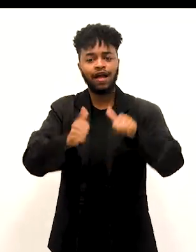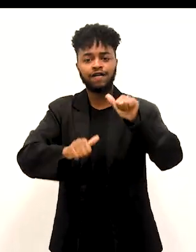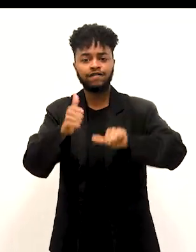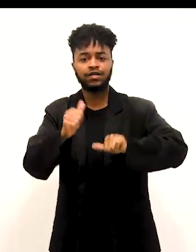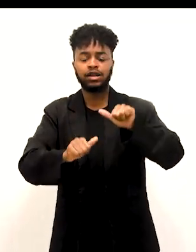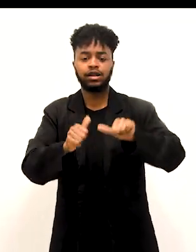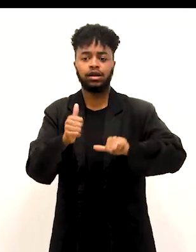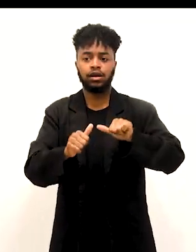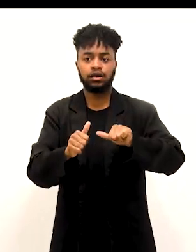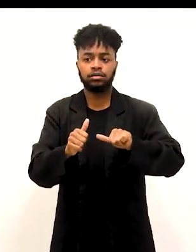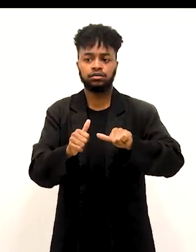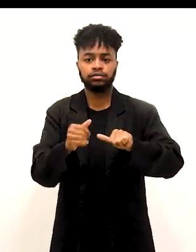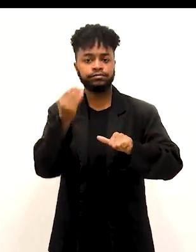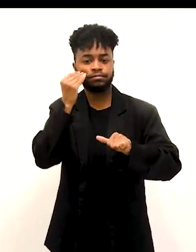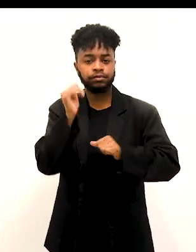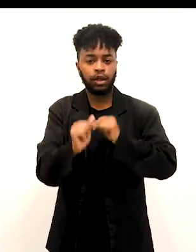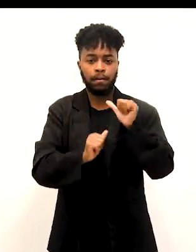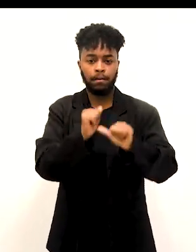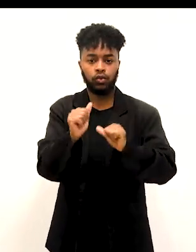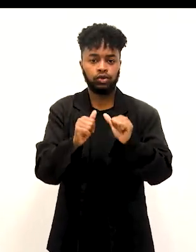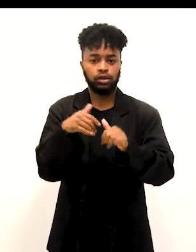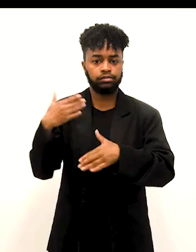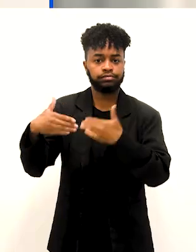inicial que precisa para ter essa modificação?